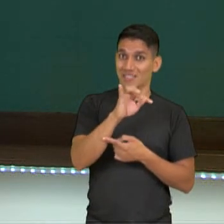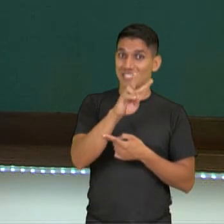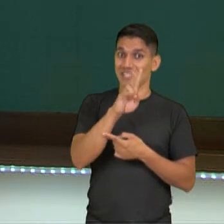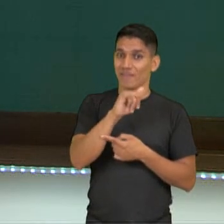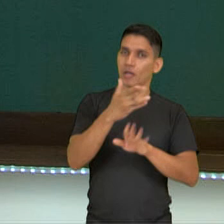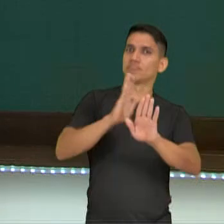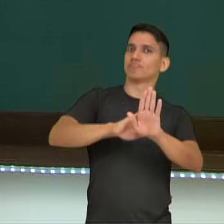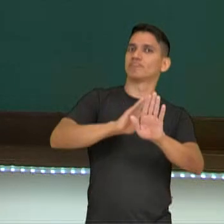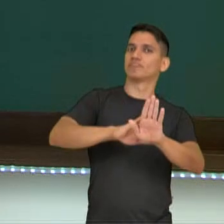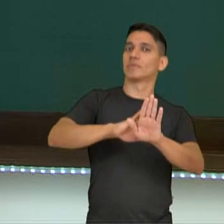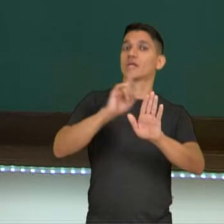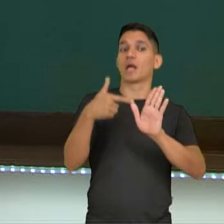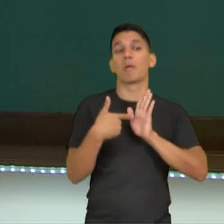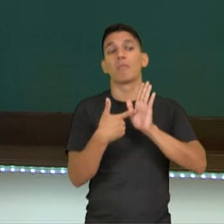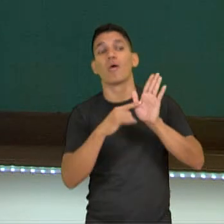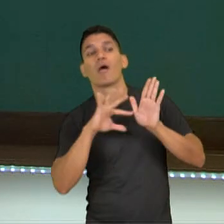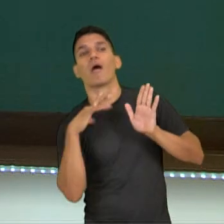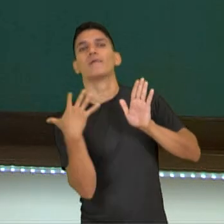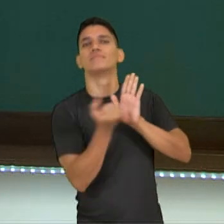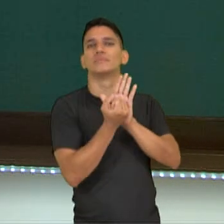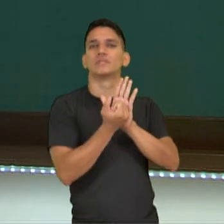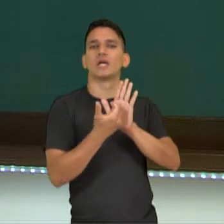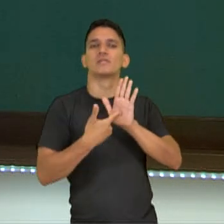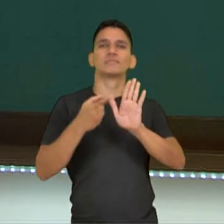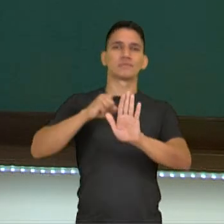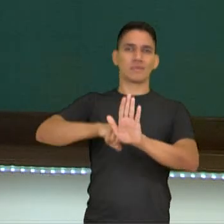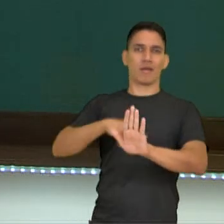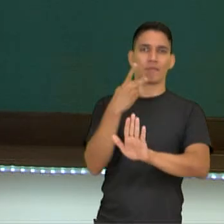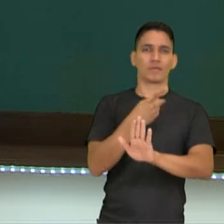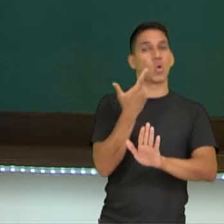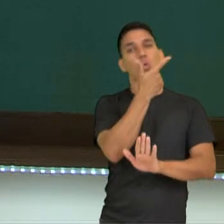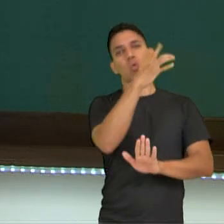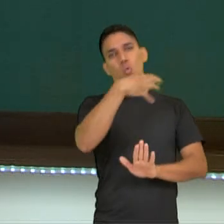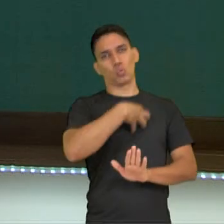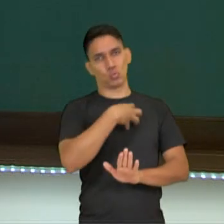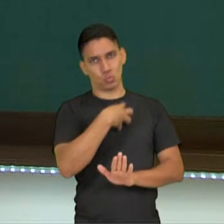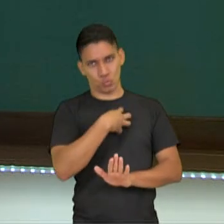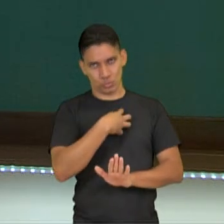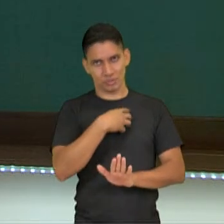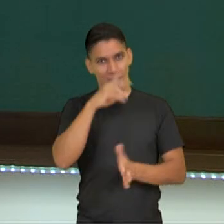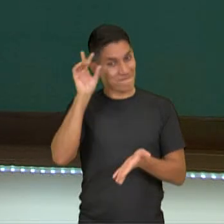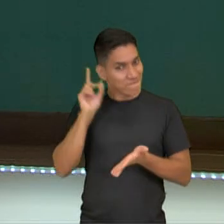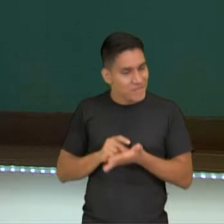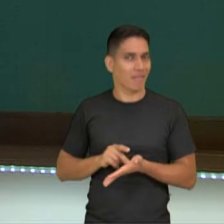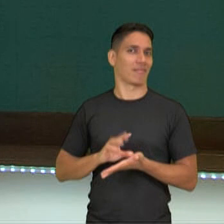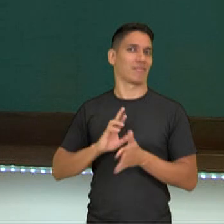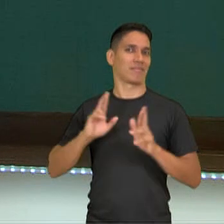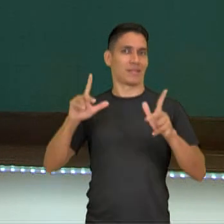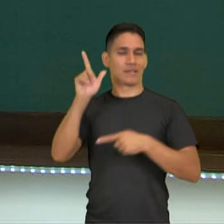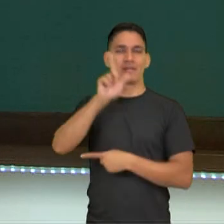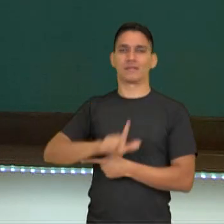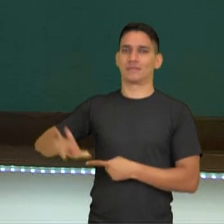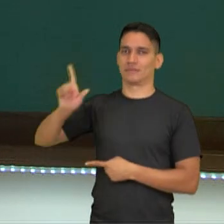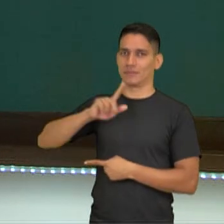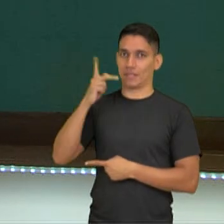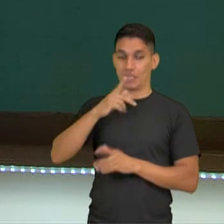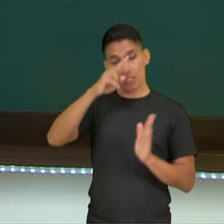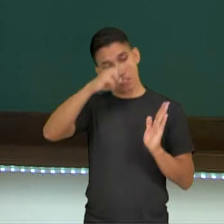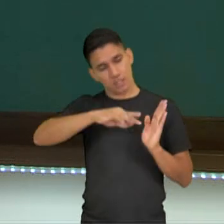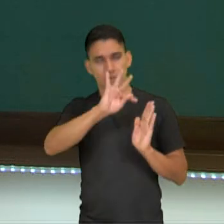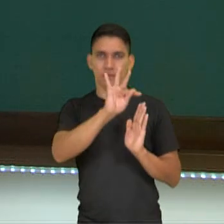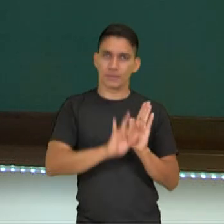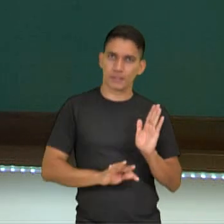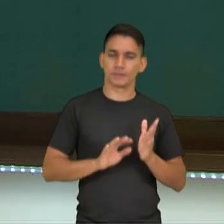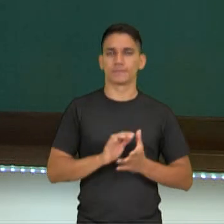mais simbólica, produz um sentido diferente do que o sentido real e literal da palavra ali no texto literário,